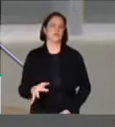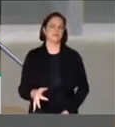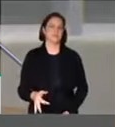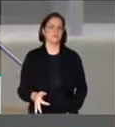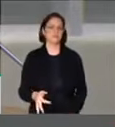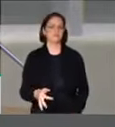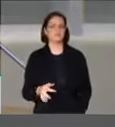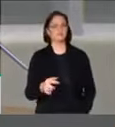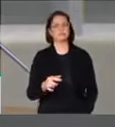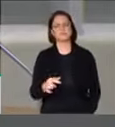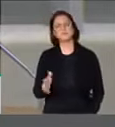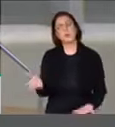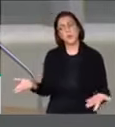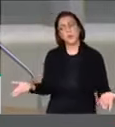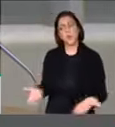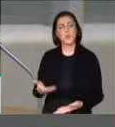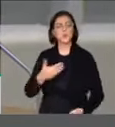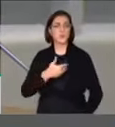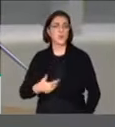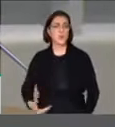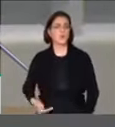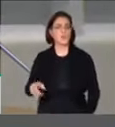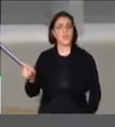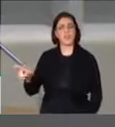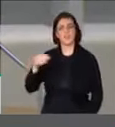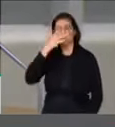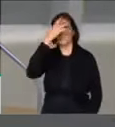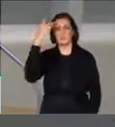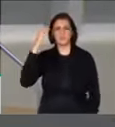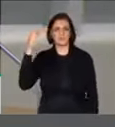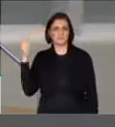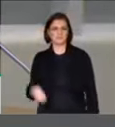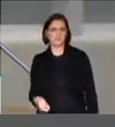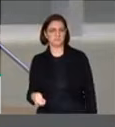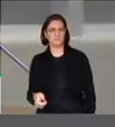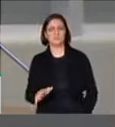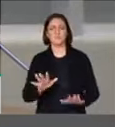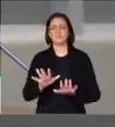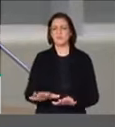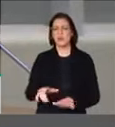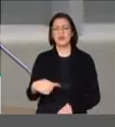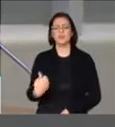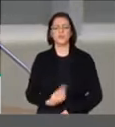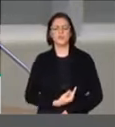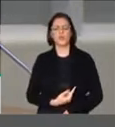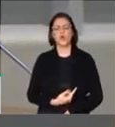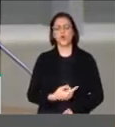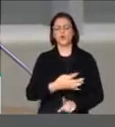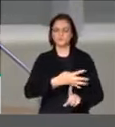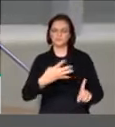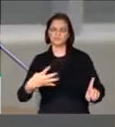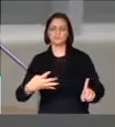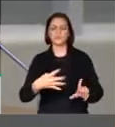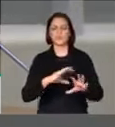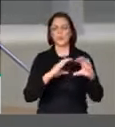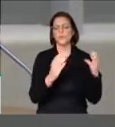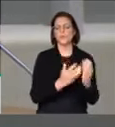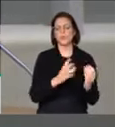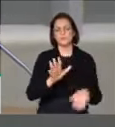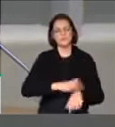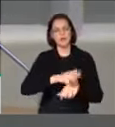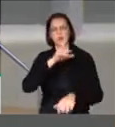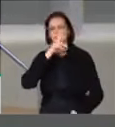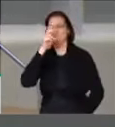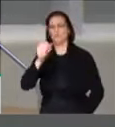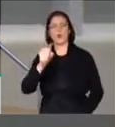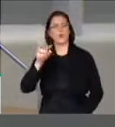que a gente tenha esse governo do sujeito reativo, nós temos um empoderamento da comunidade LGBT que nenhum